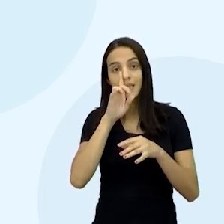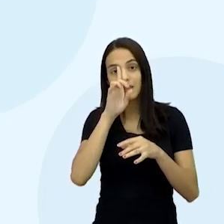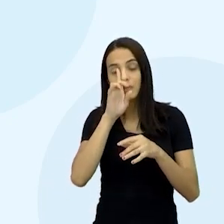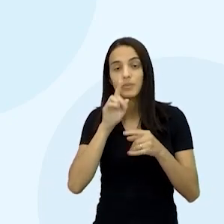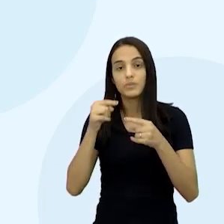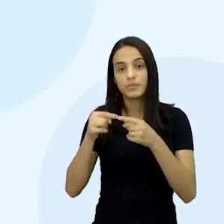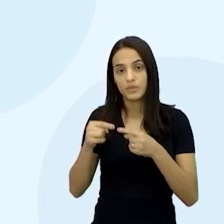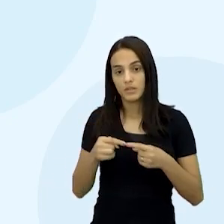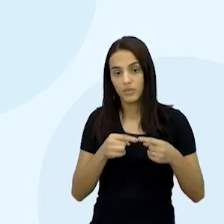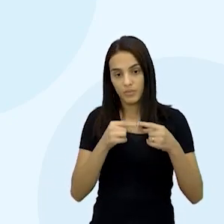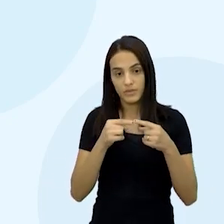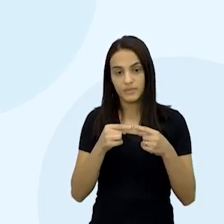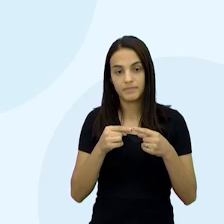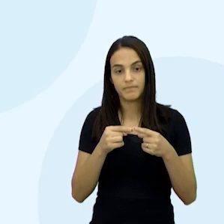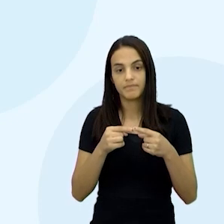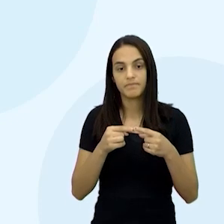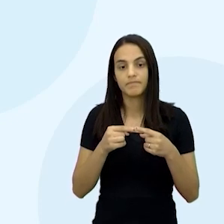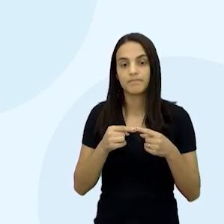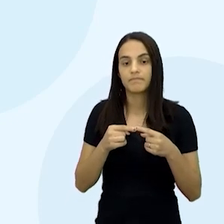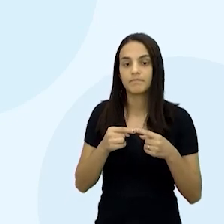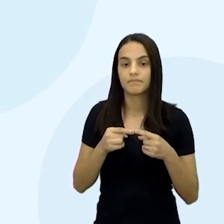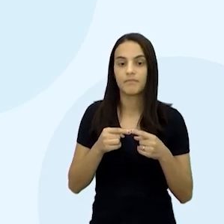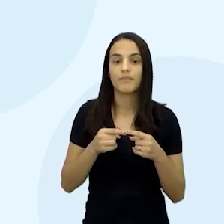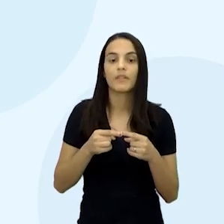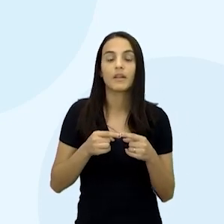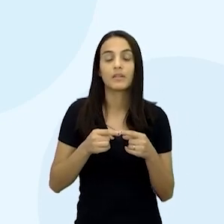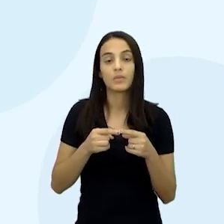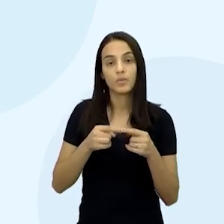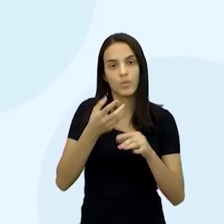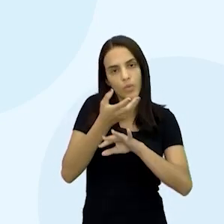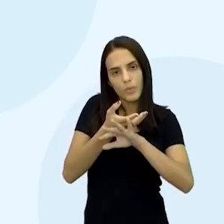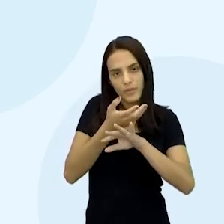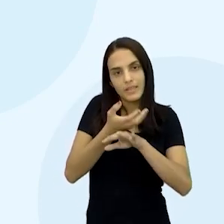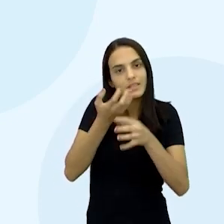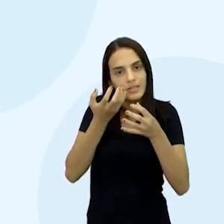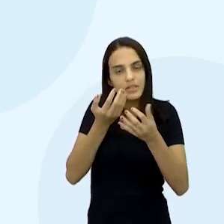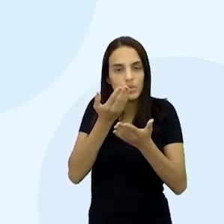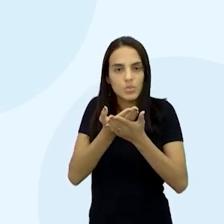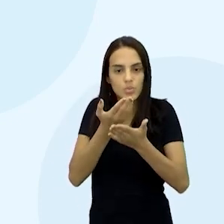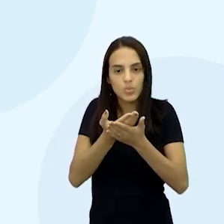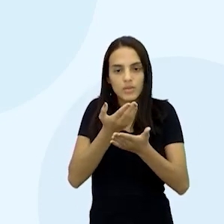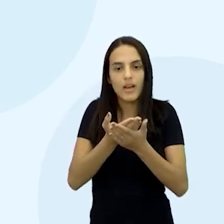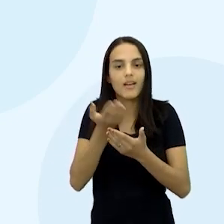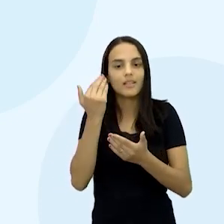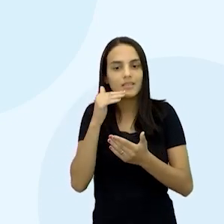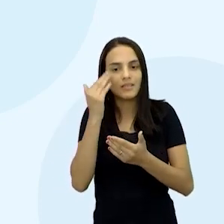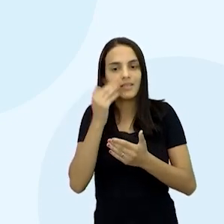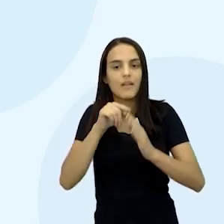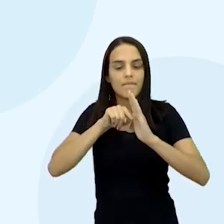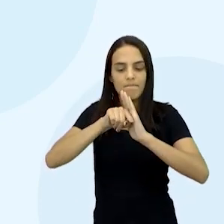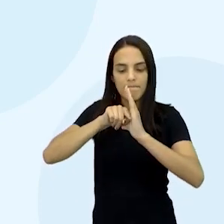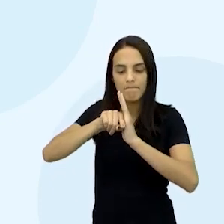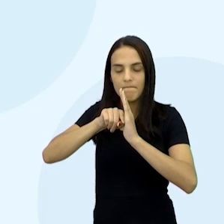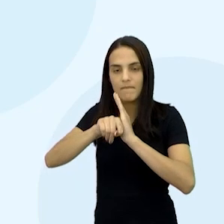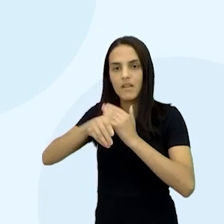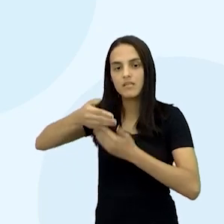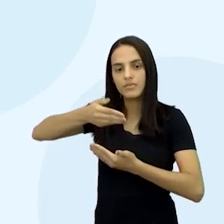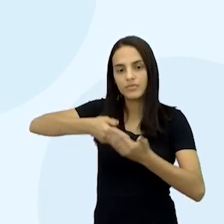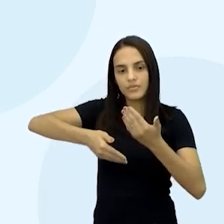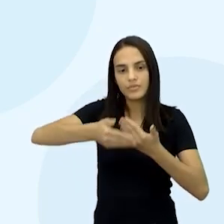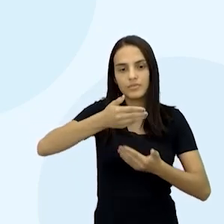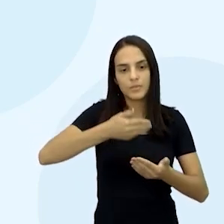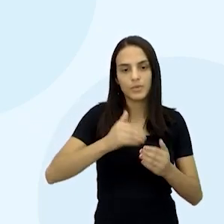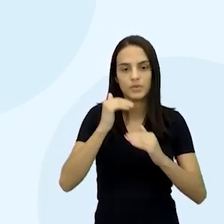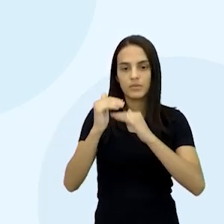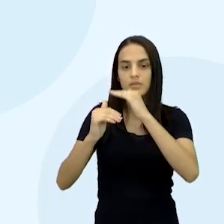riscos associados. O componente pretende estudar, compreender e investigar as